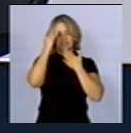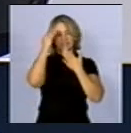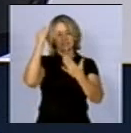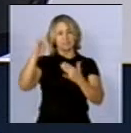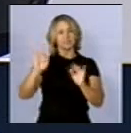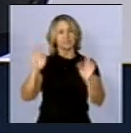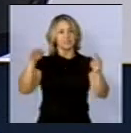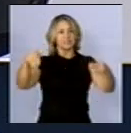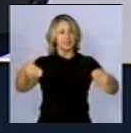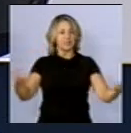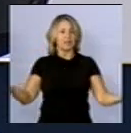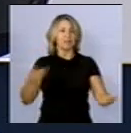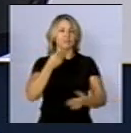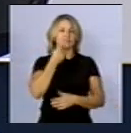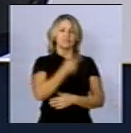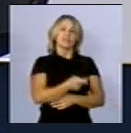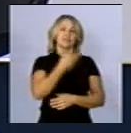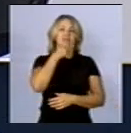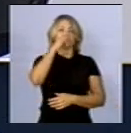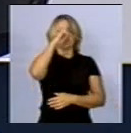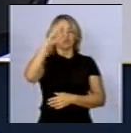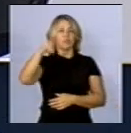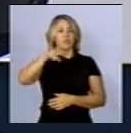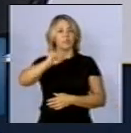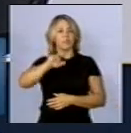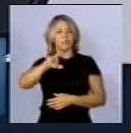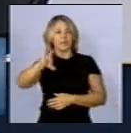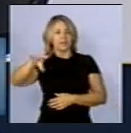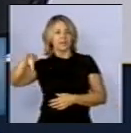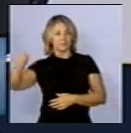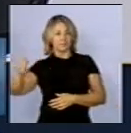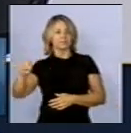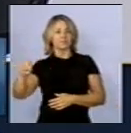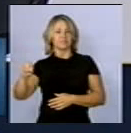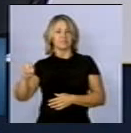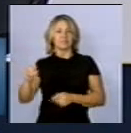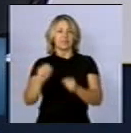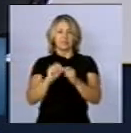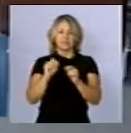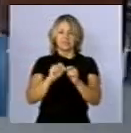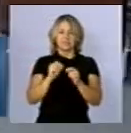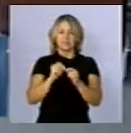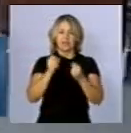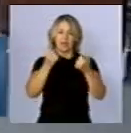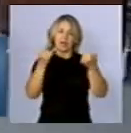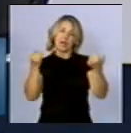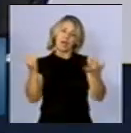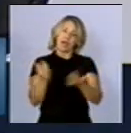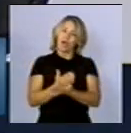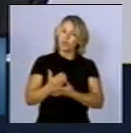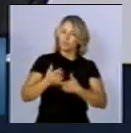finais a palavra ao doutor Mário José guise que gostaria de fazer algumas considerações em nome do Ministério